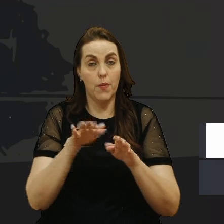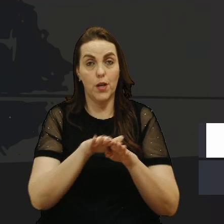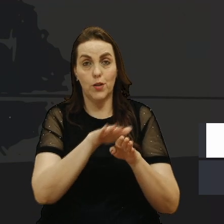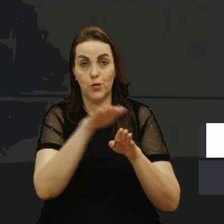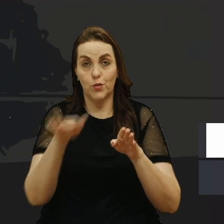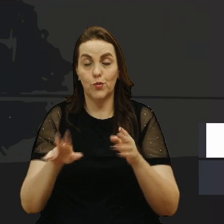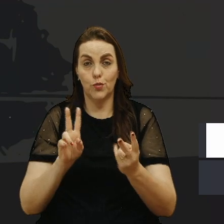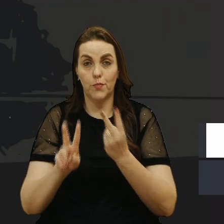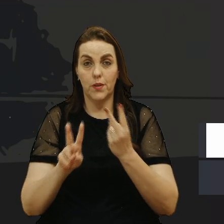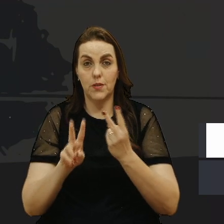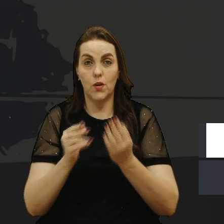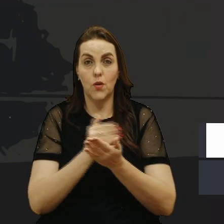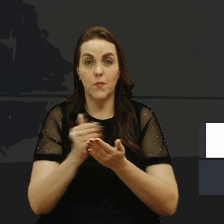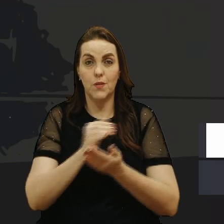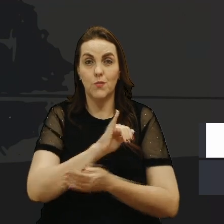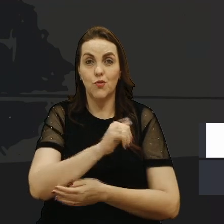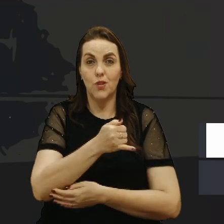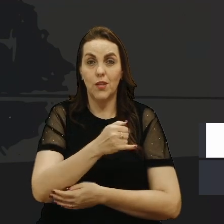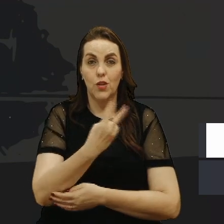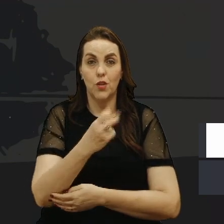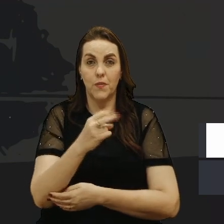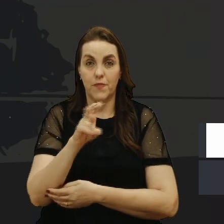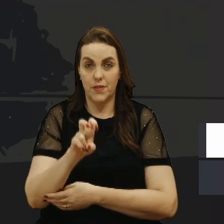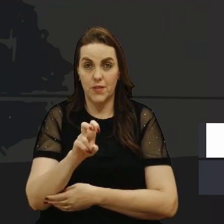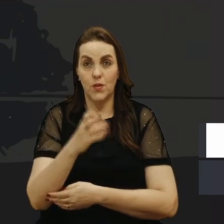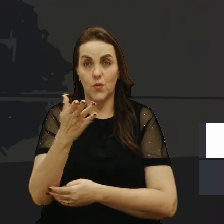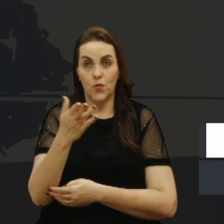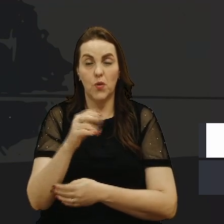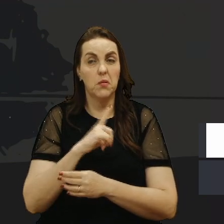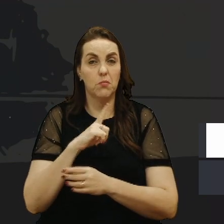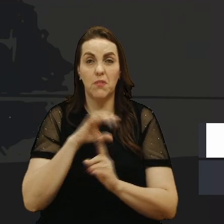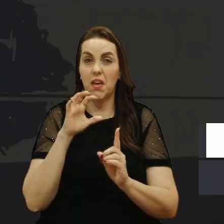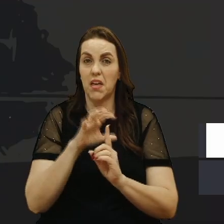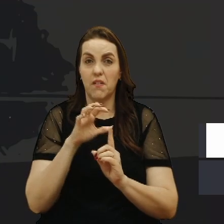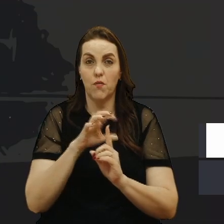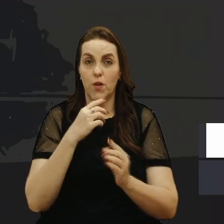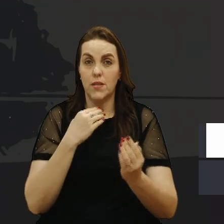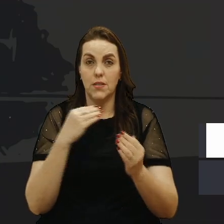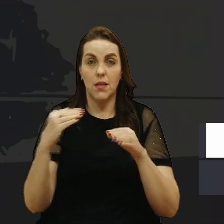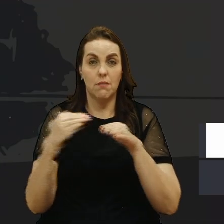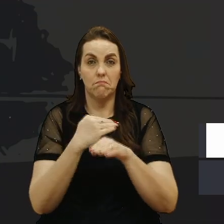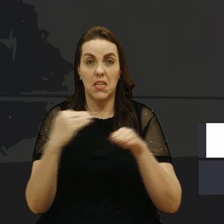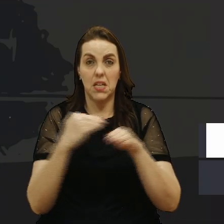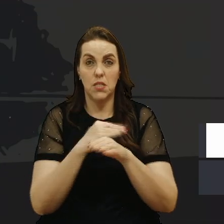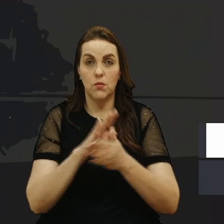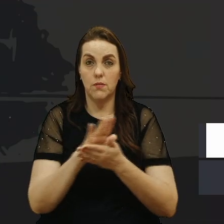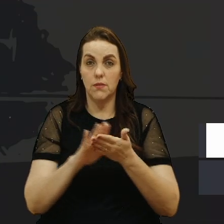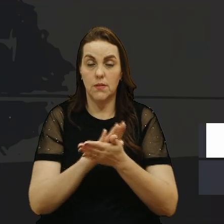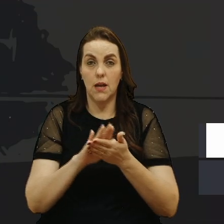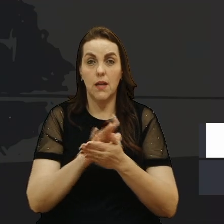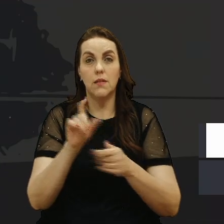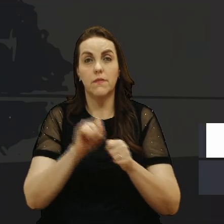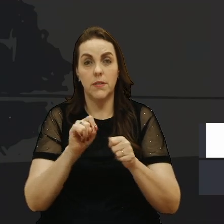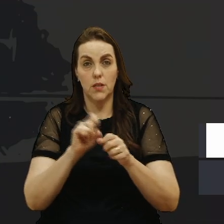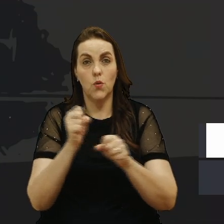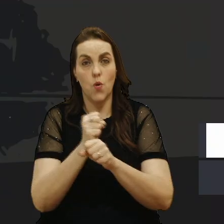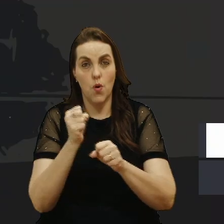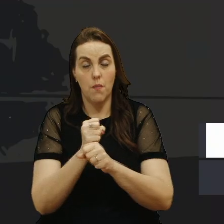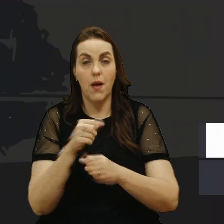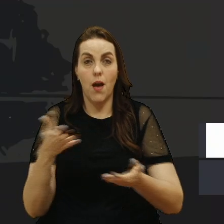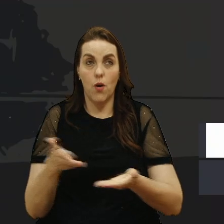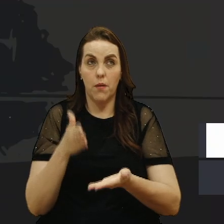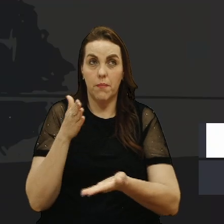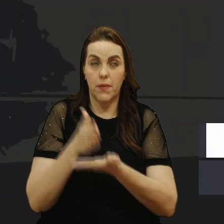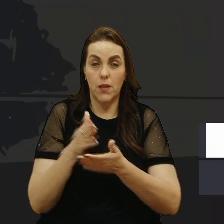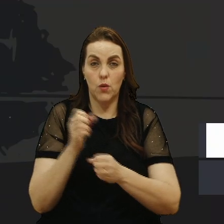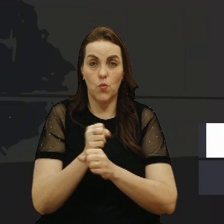ponte lá em janeiro de 2025. Como ela não tem influência no trânsito, então a gente está executando ela e agora na metade do ano deve